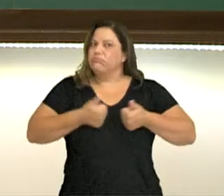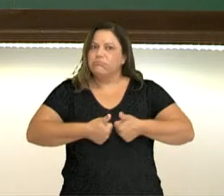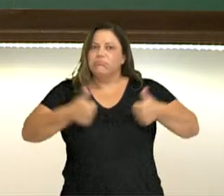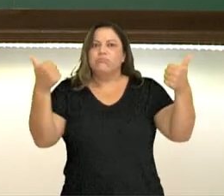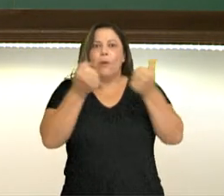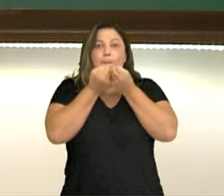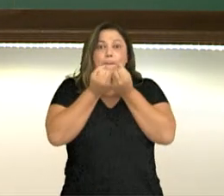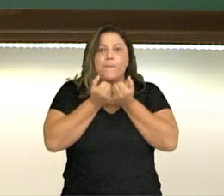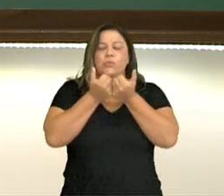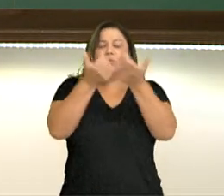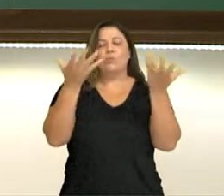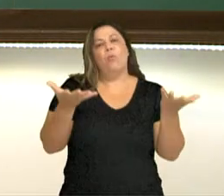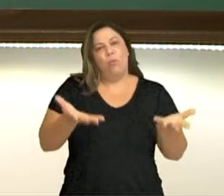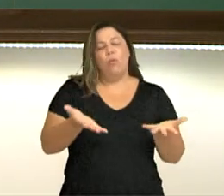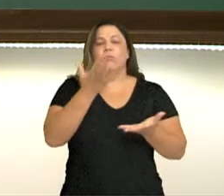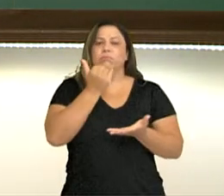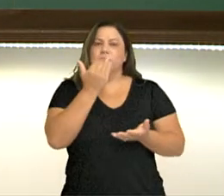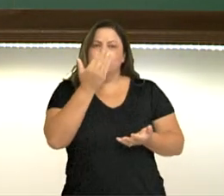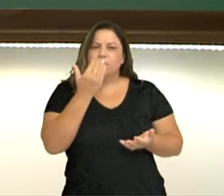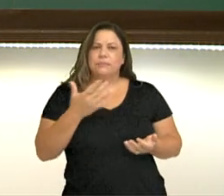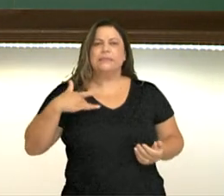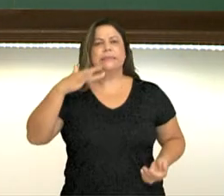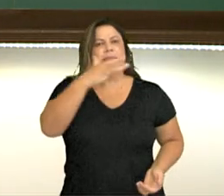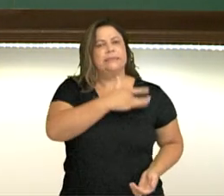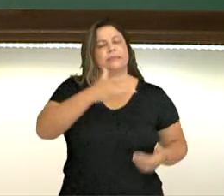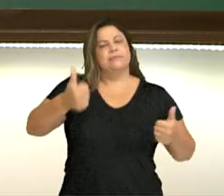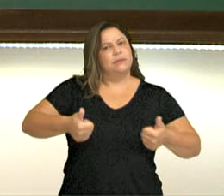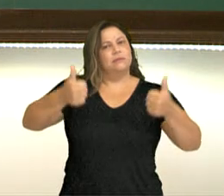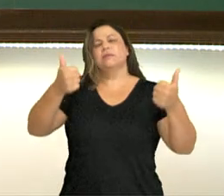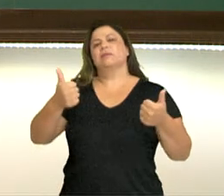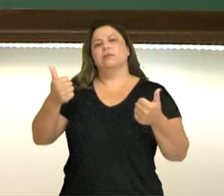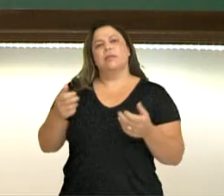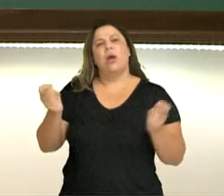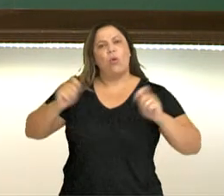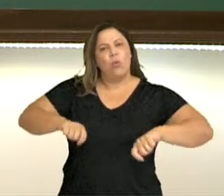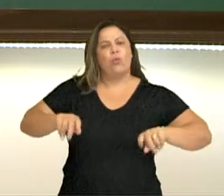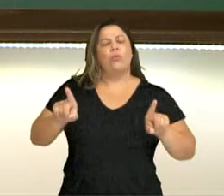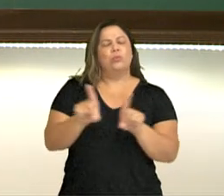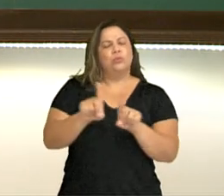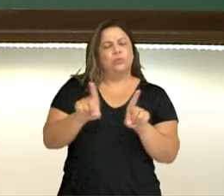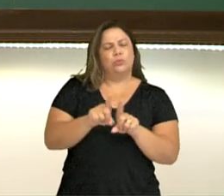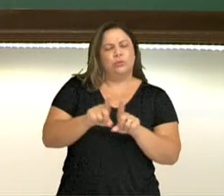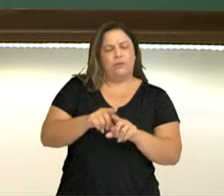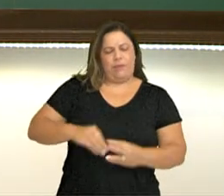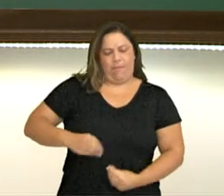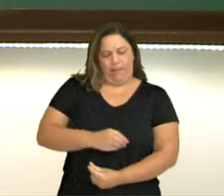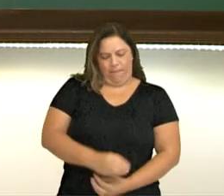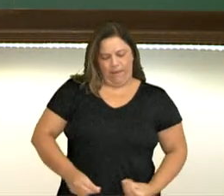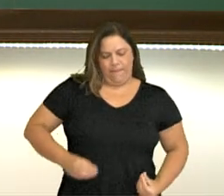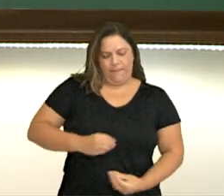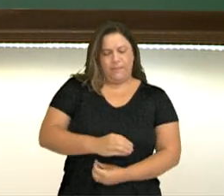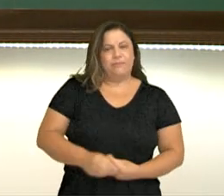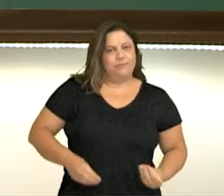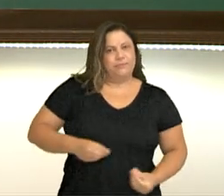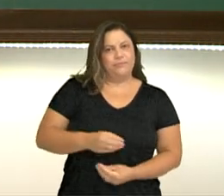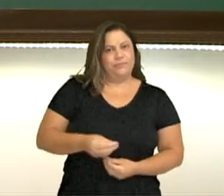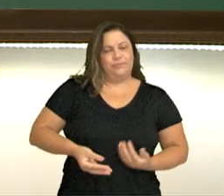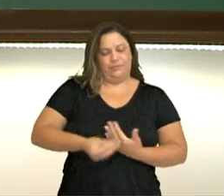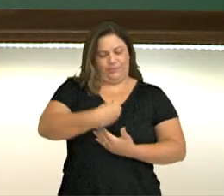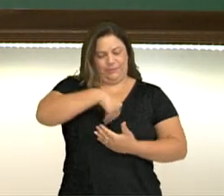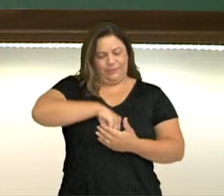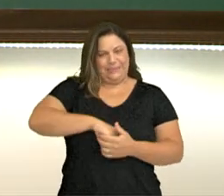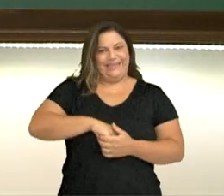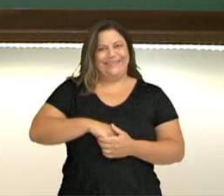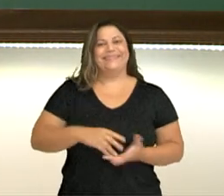nossa alimentação, porque elas também, além de nos alimentar, servem de alimento também para esses seres que habitam o